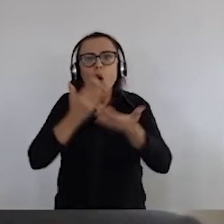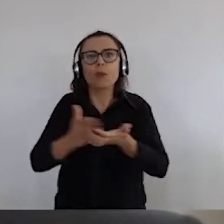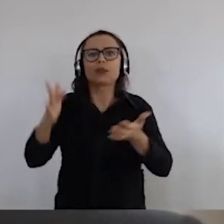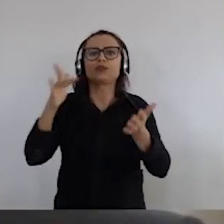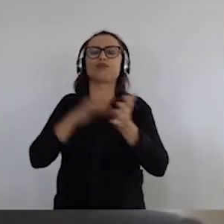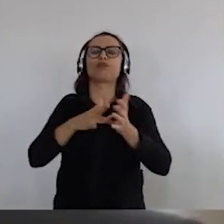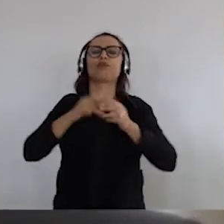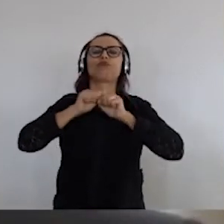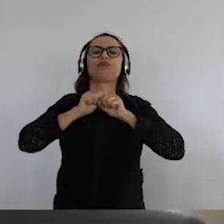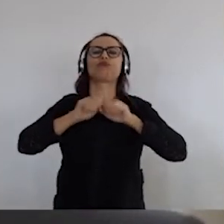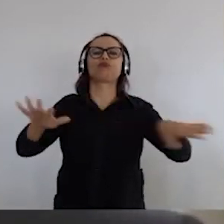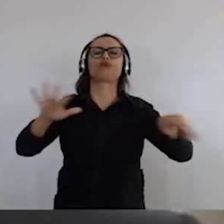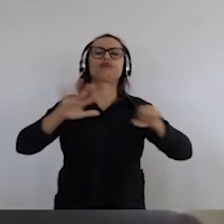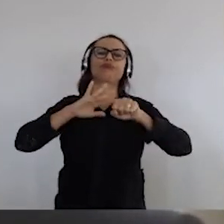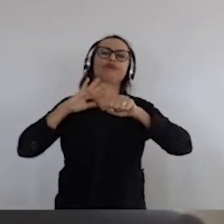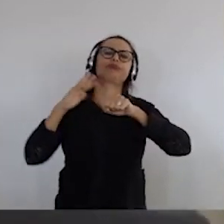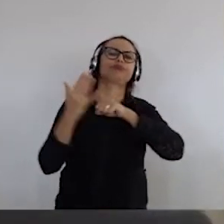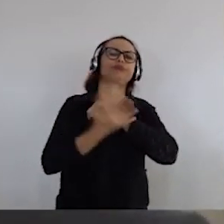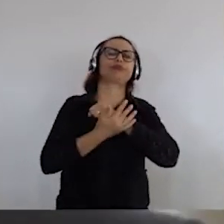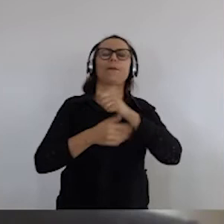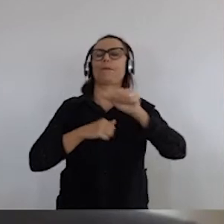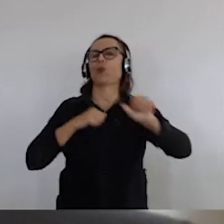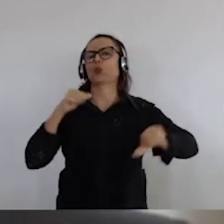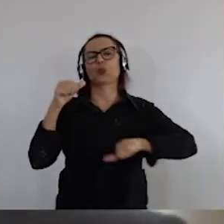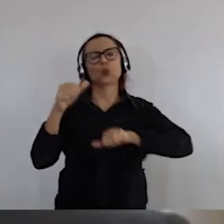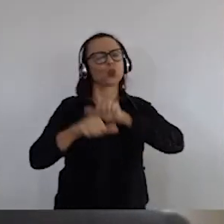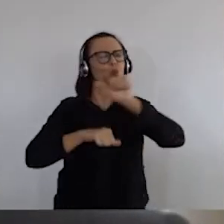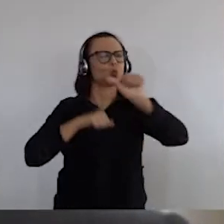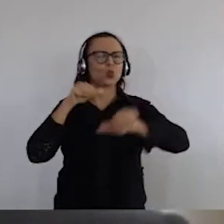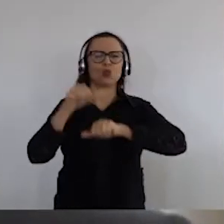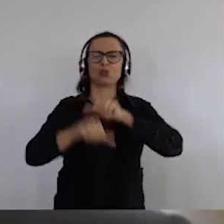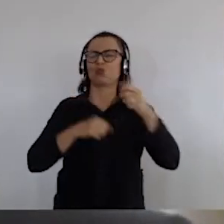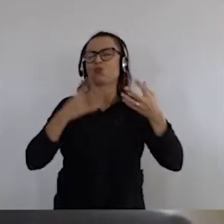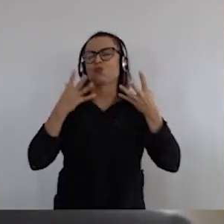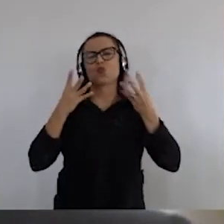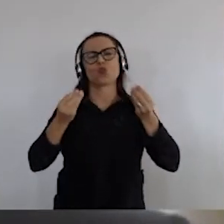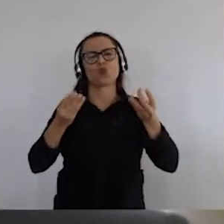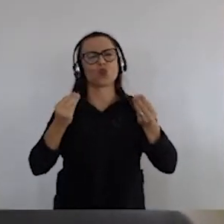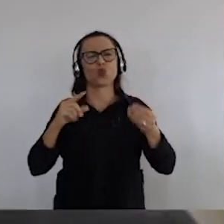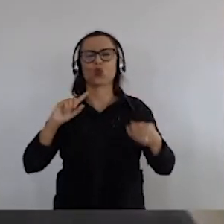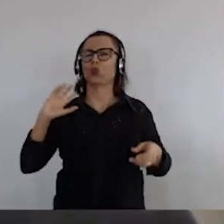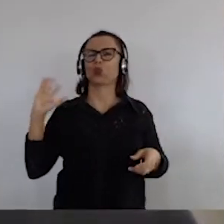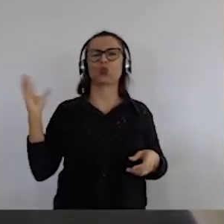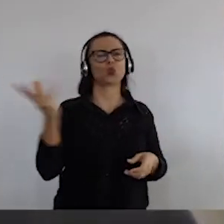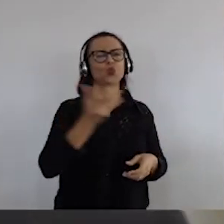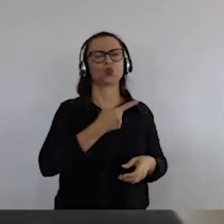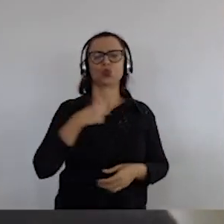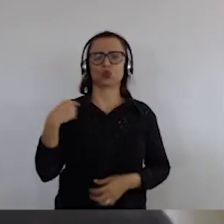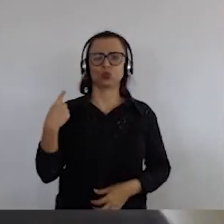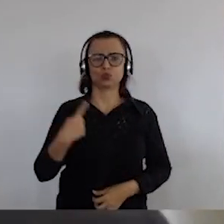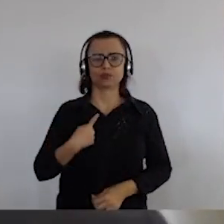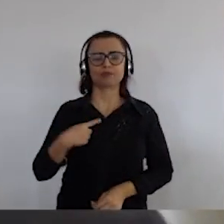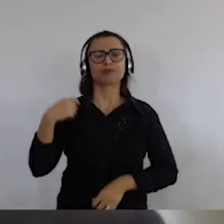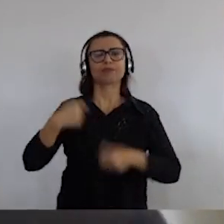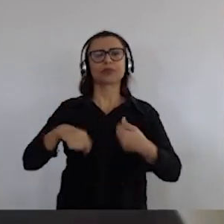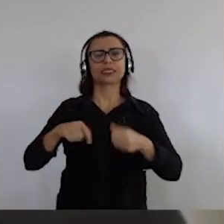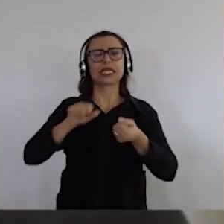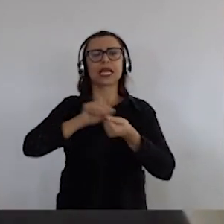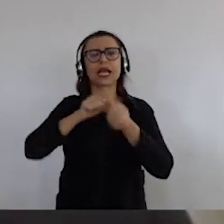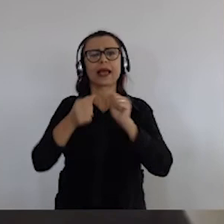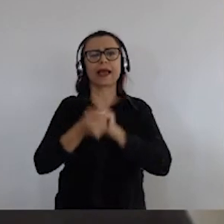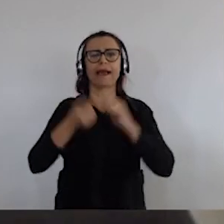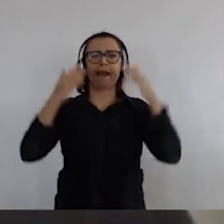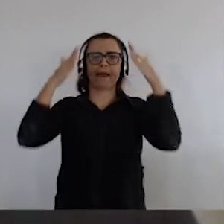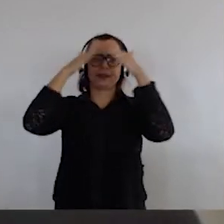realidade mudou, e mudou muito. Primeiramente, que todos tivemos que fazer nossas tarefas em